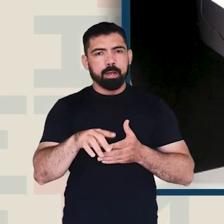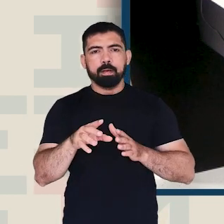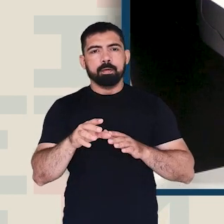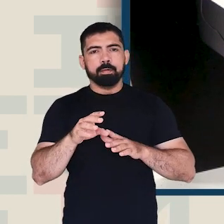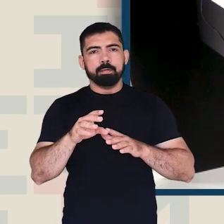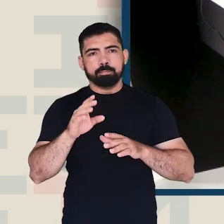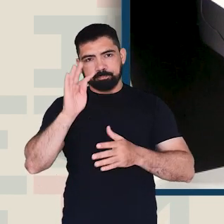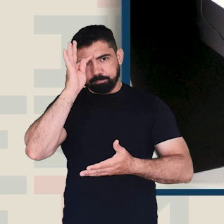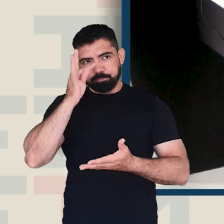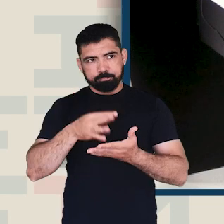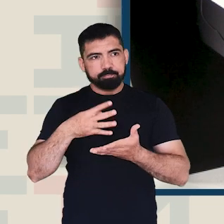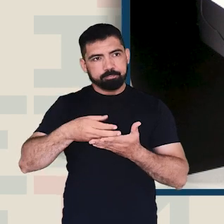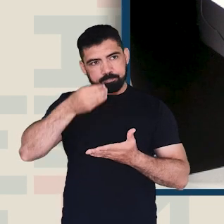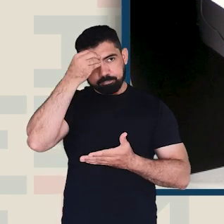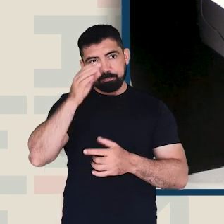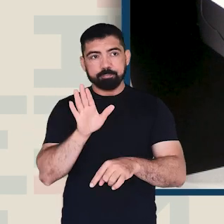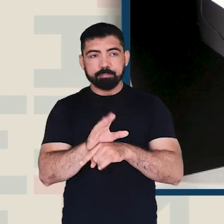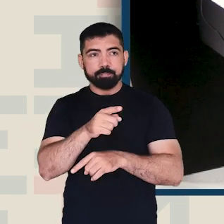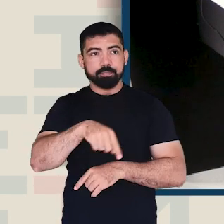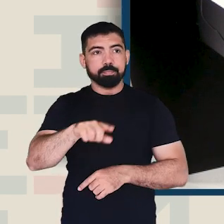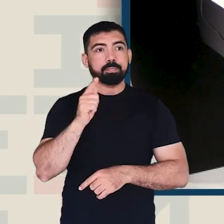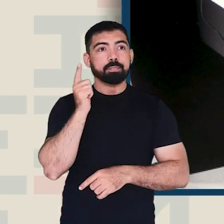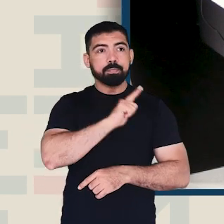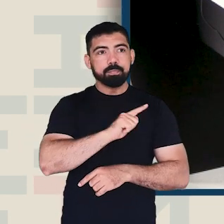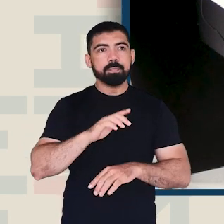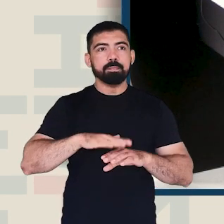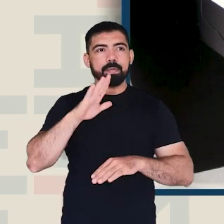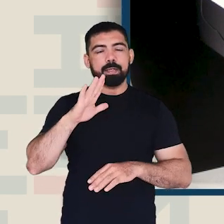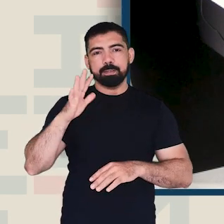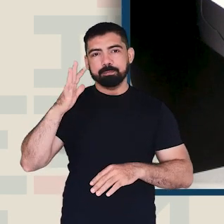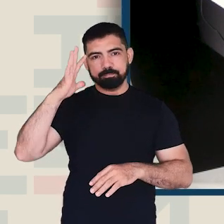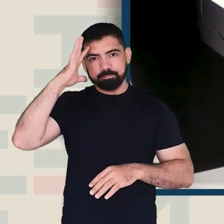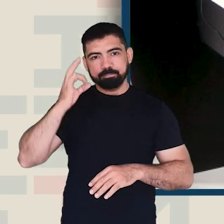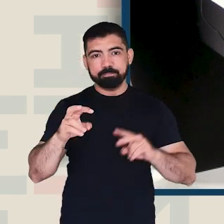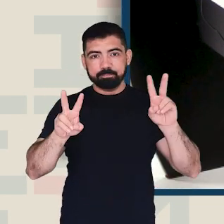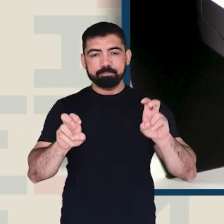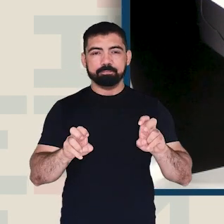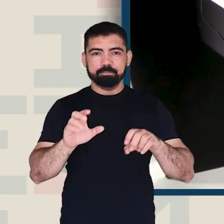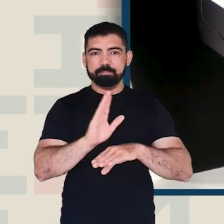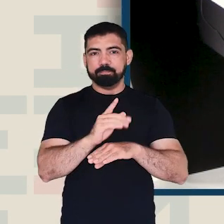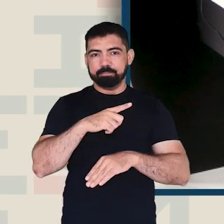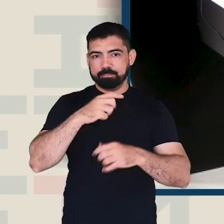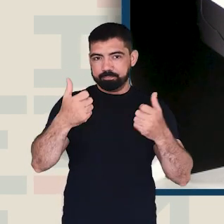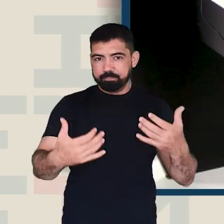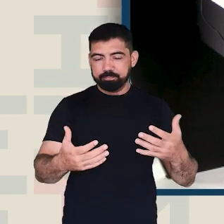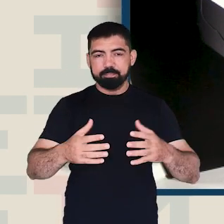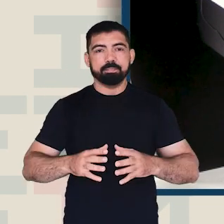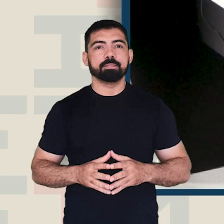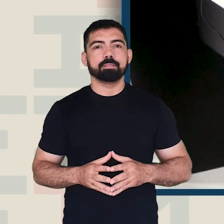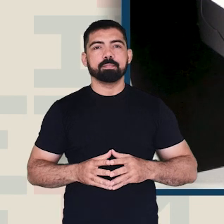de teoria, para ajudar e chegar mais consciente no nosso assunto.